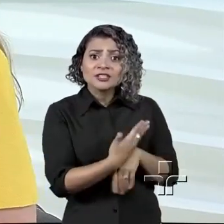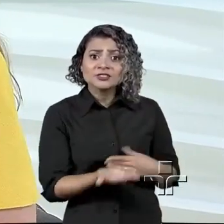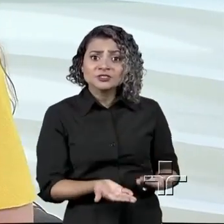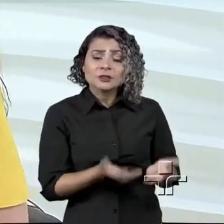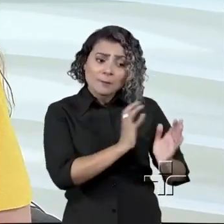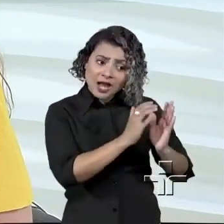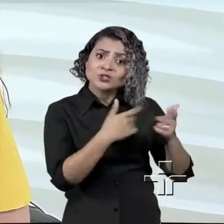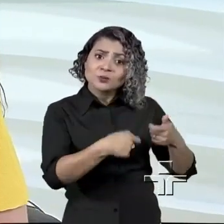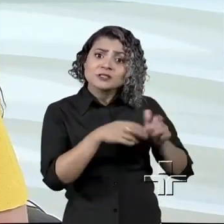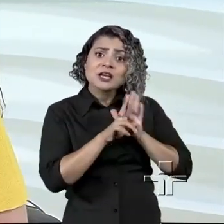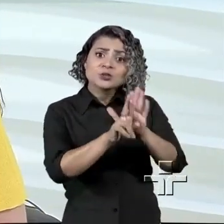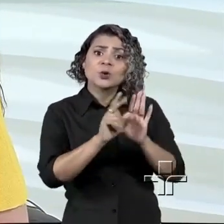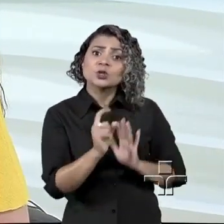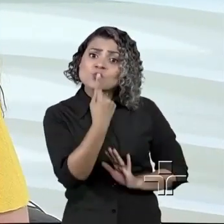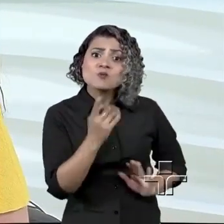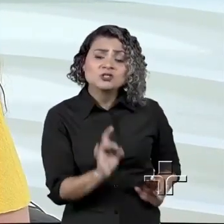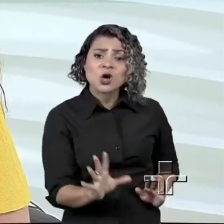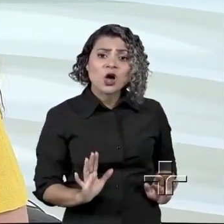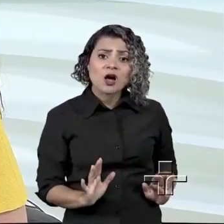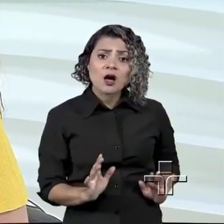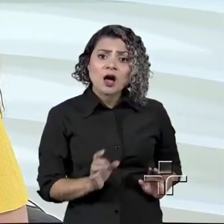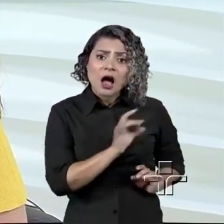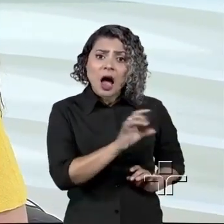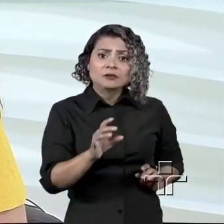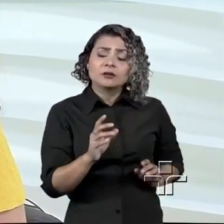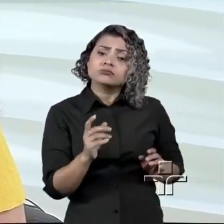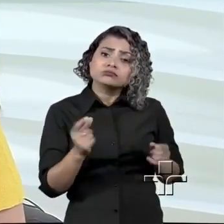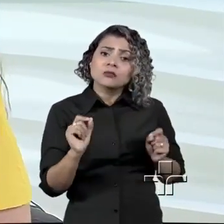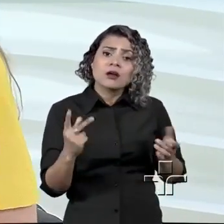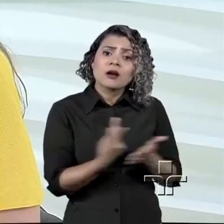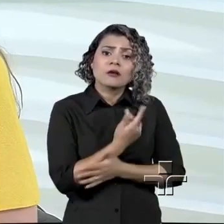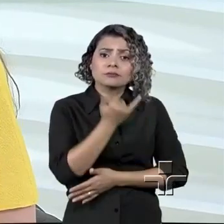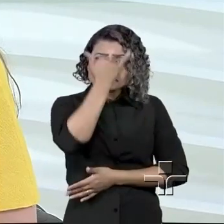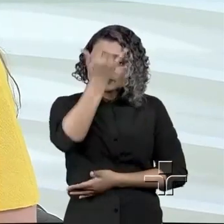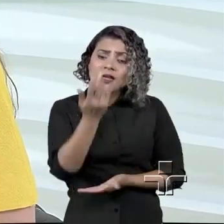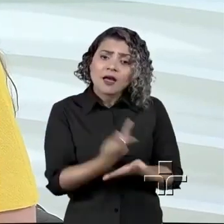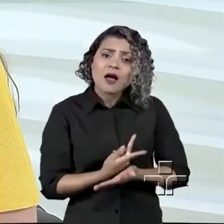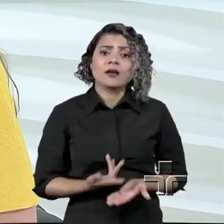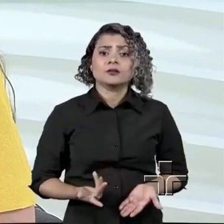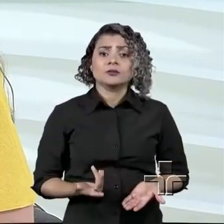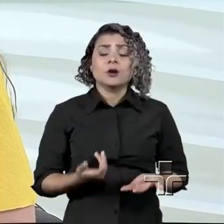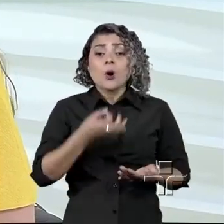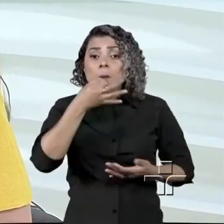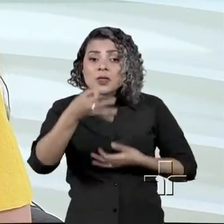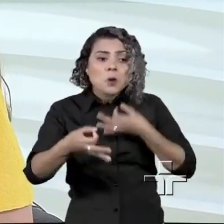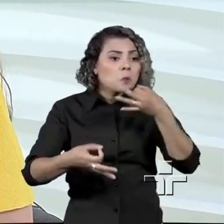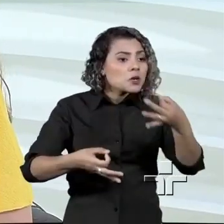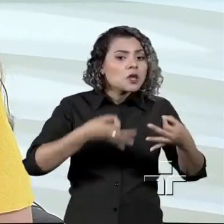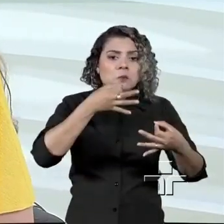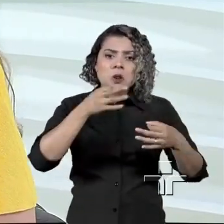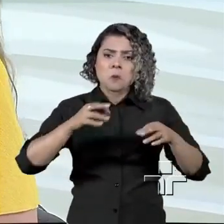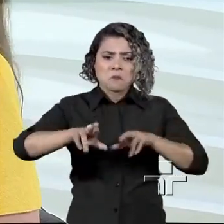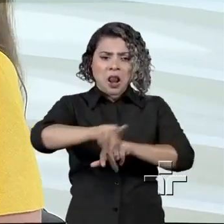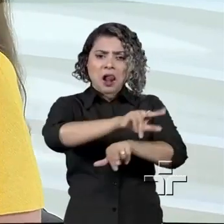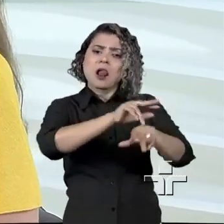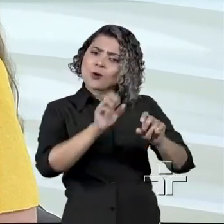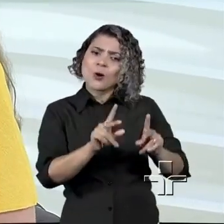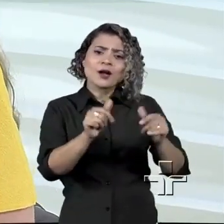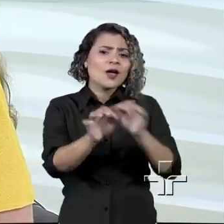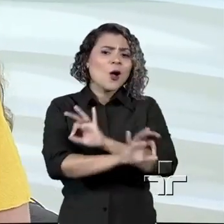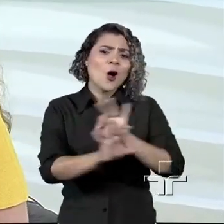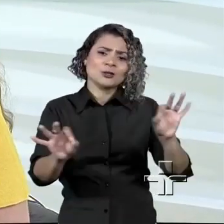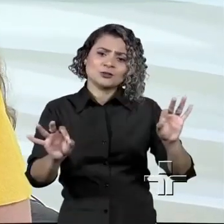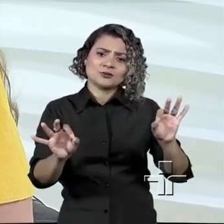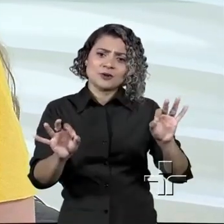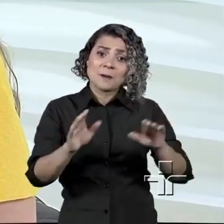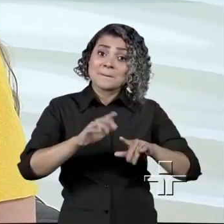eu posso pensar diferente. E essa diversidade de ideias, ela pode ser riquíssima, mas ela pode